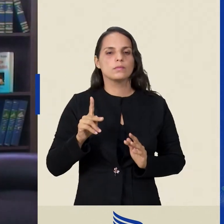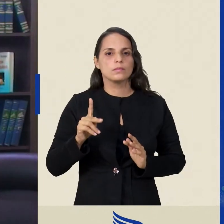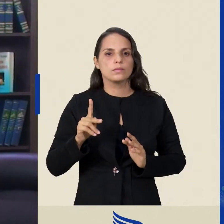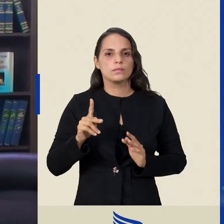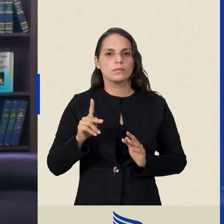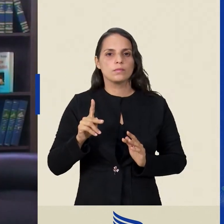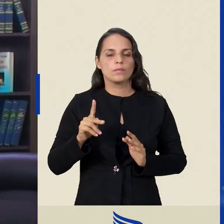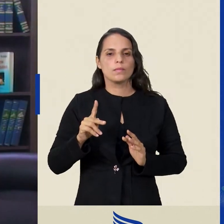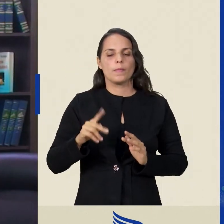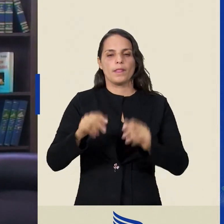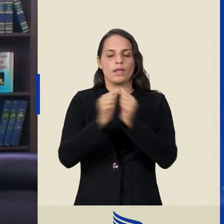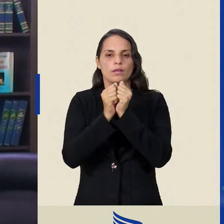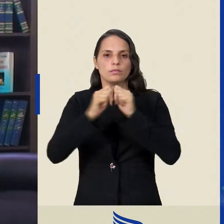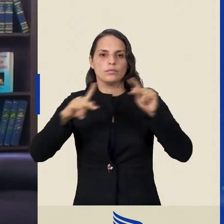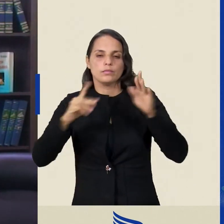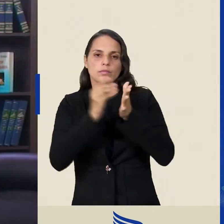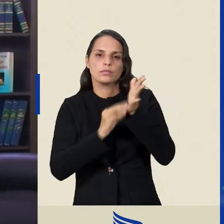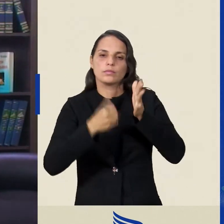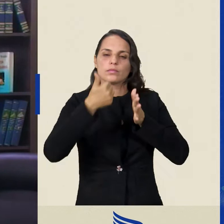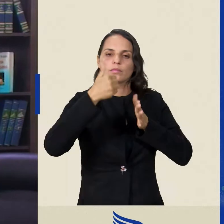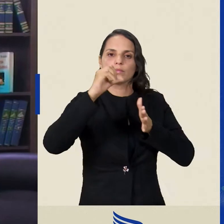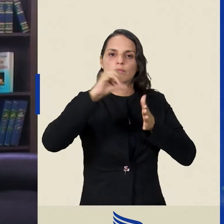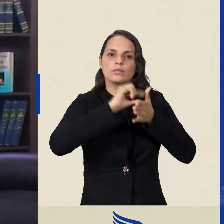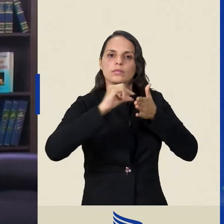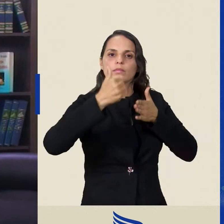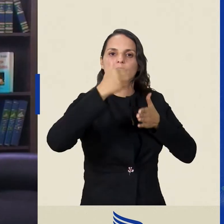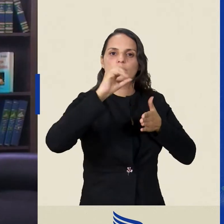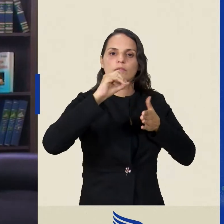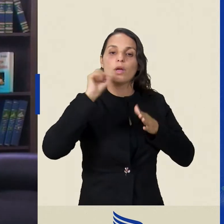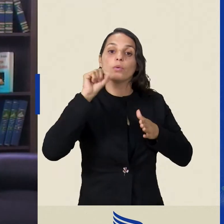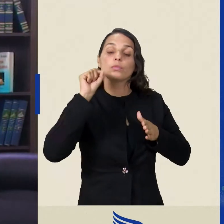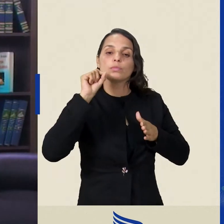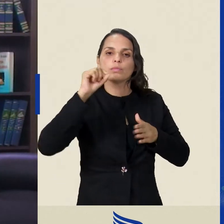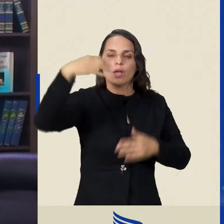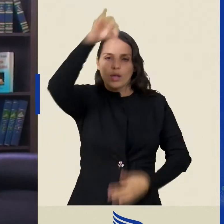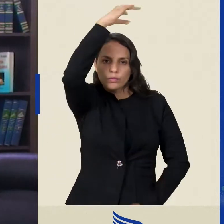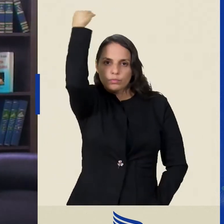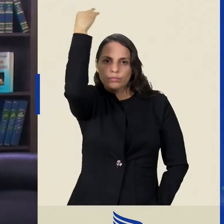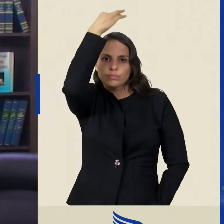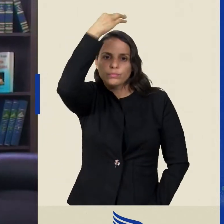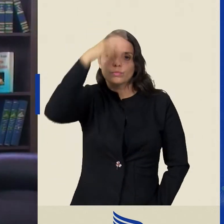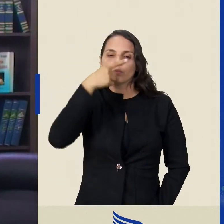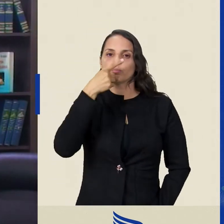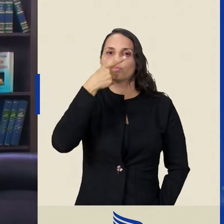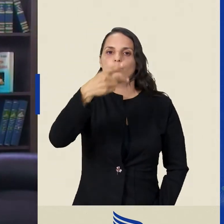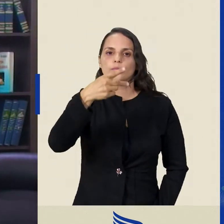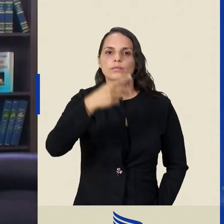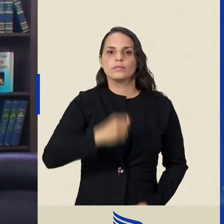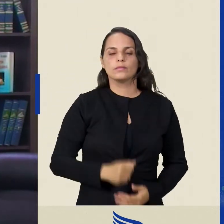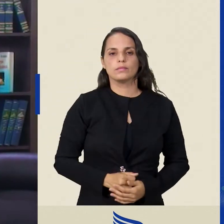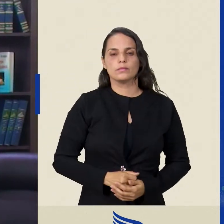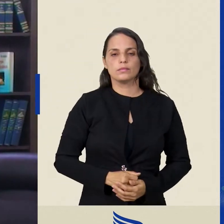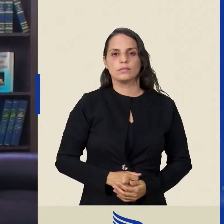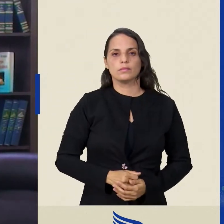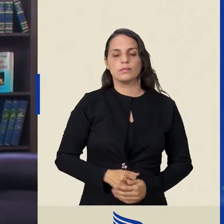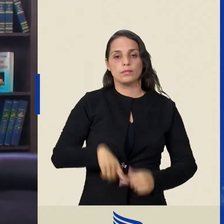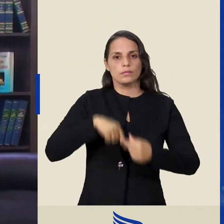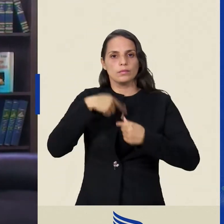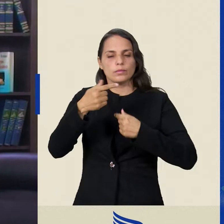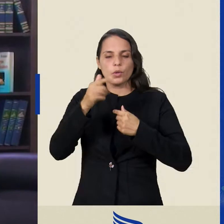conforme Apocalipse capítulo 19, versículo 10, é o espírito de profecia. No tempo do